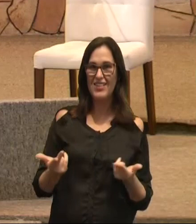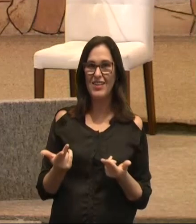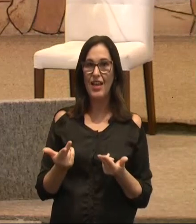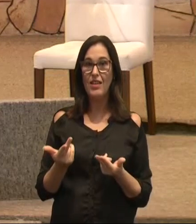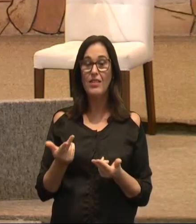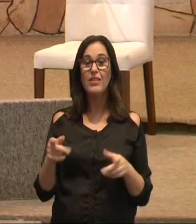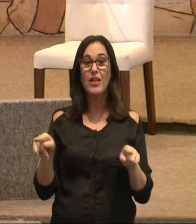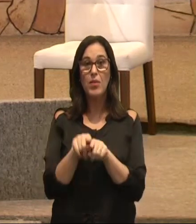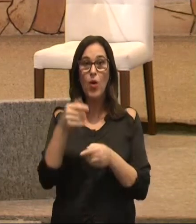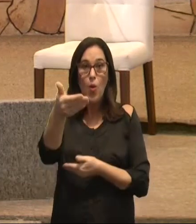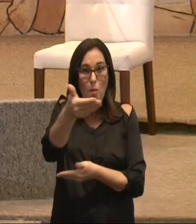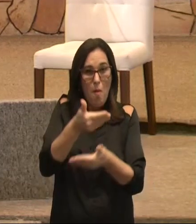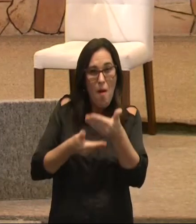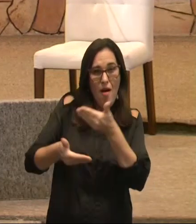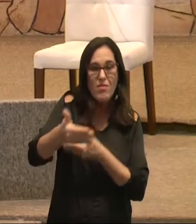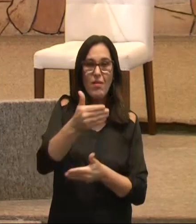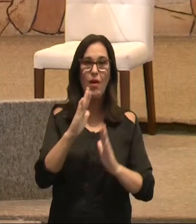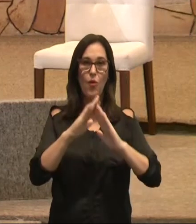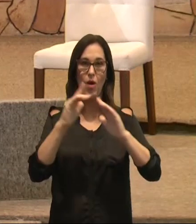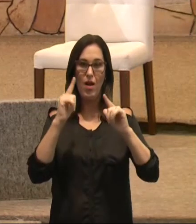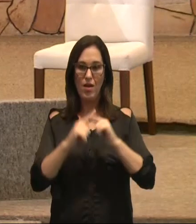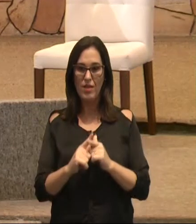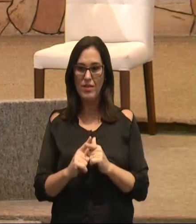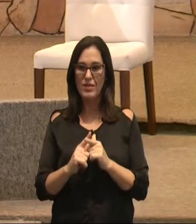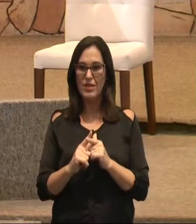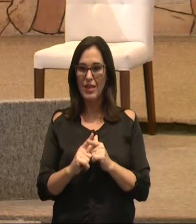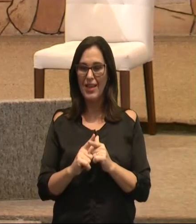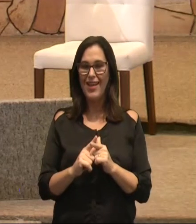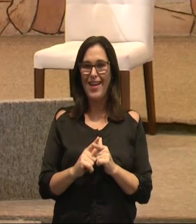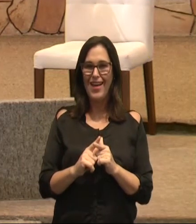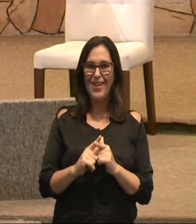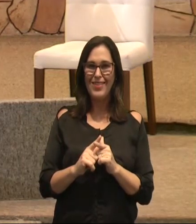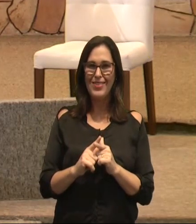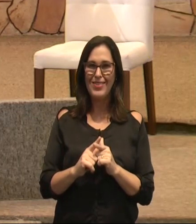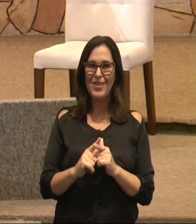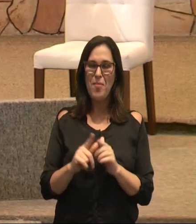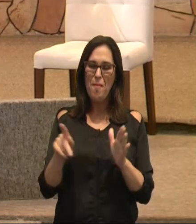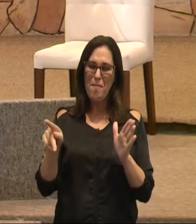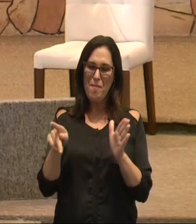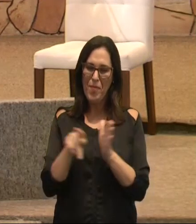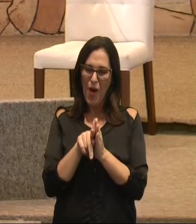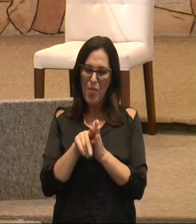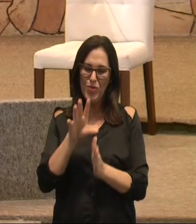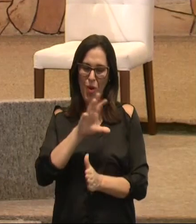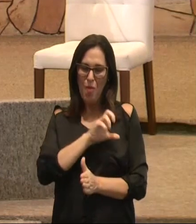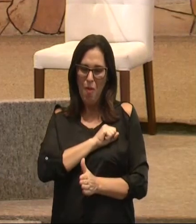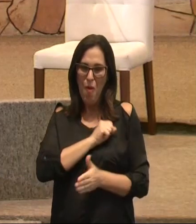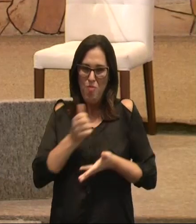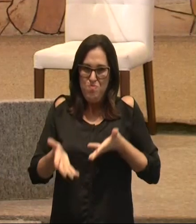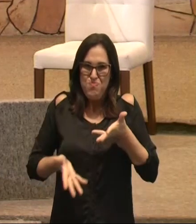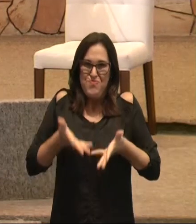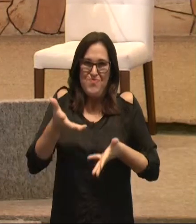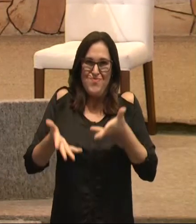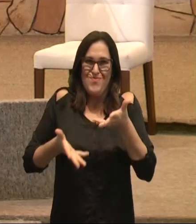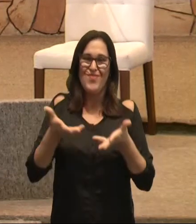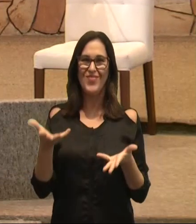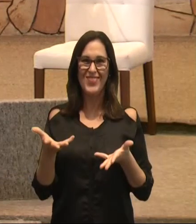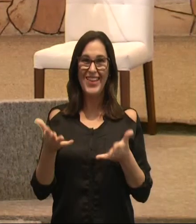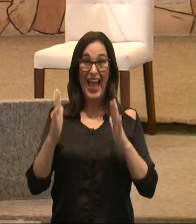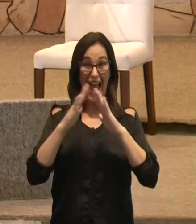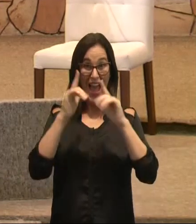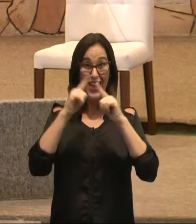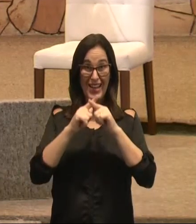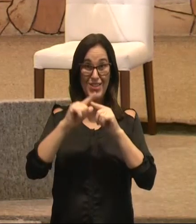com a igreja que certamente baseados neste grande amor, motivados por esse grande amor, essa igreja mais uma